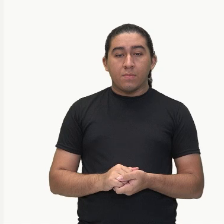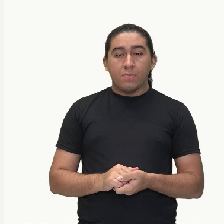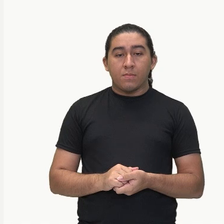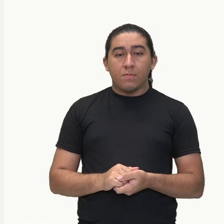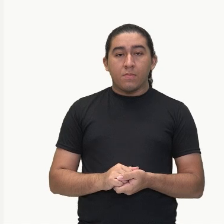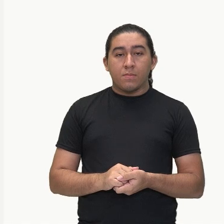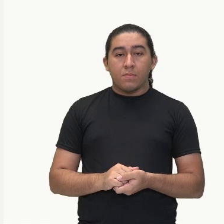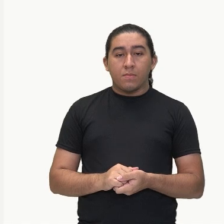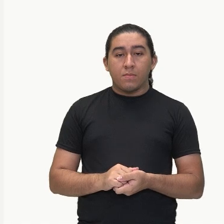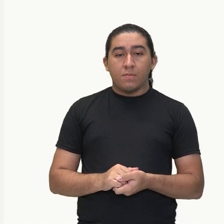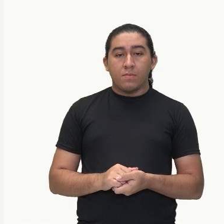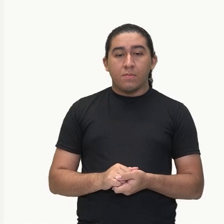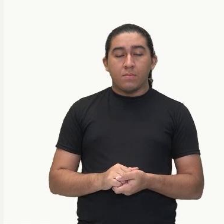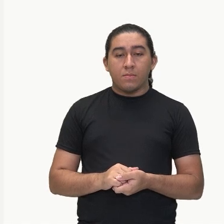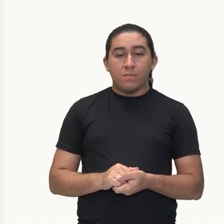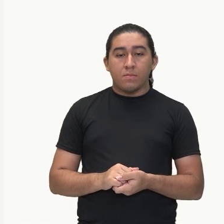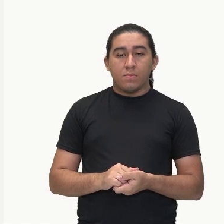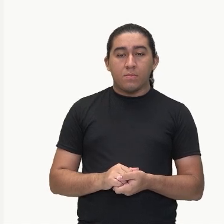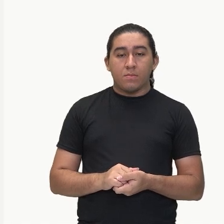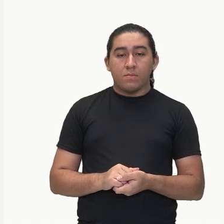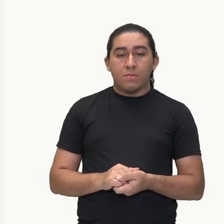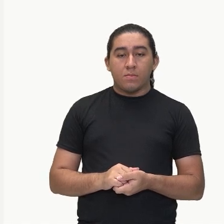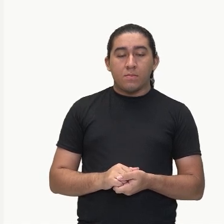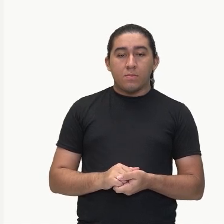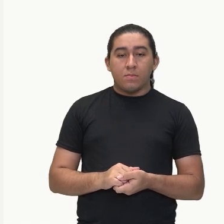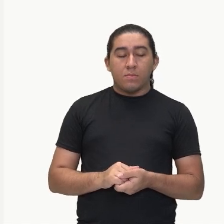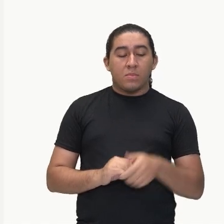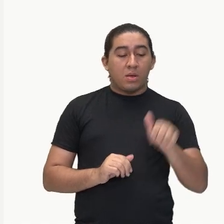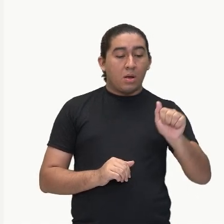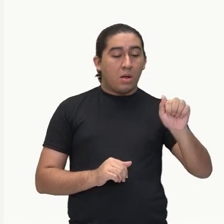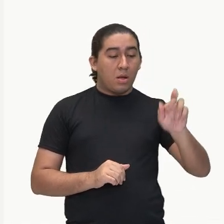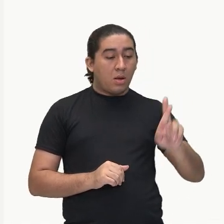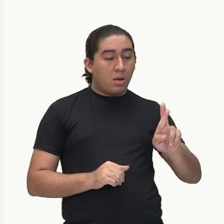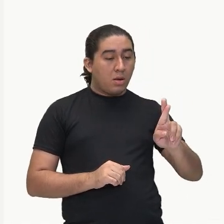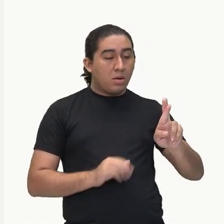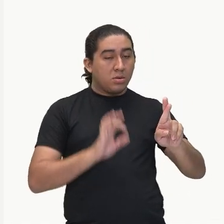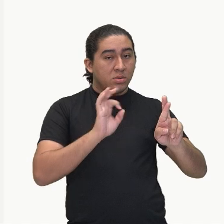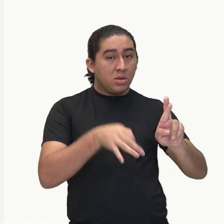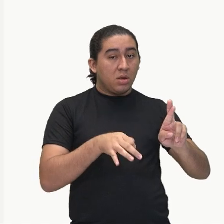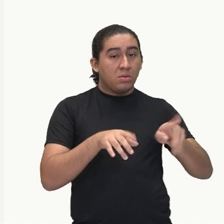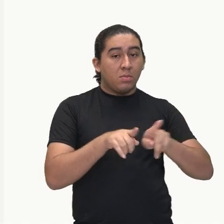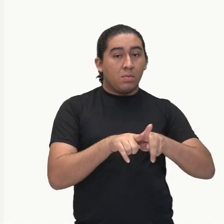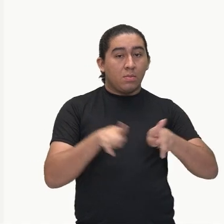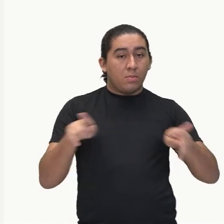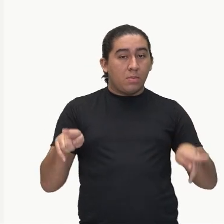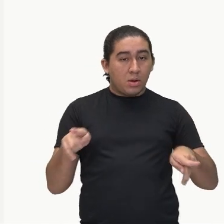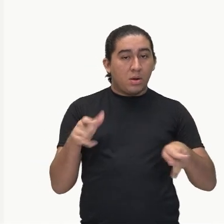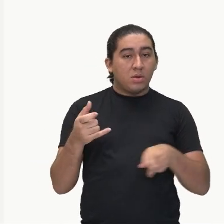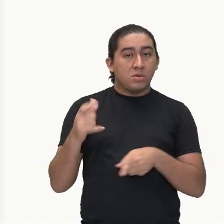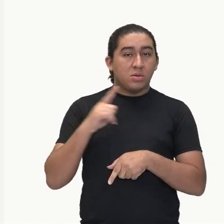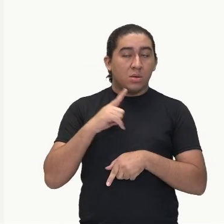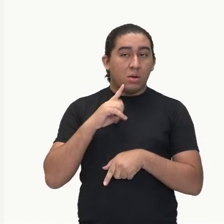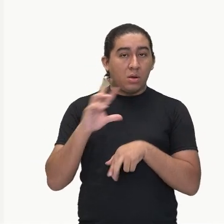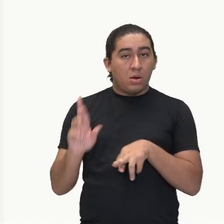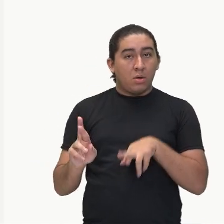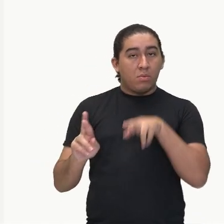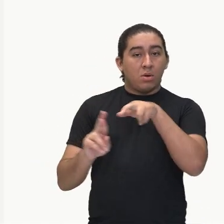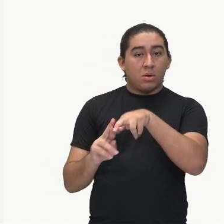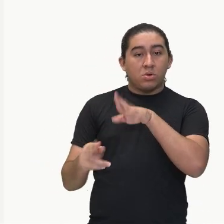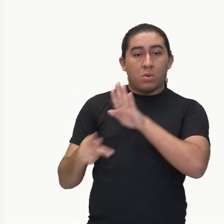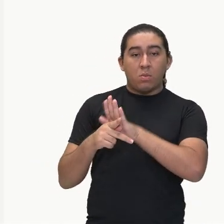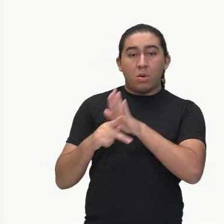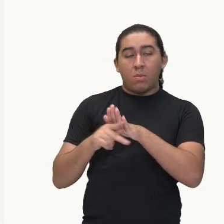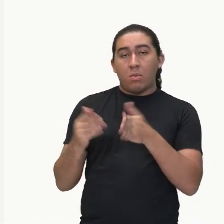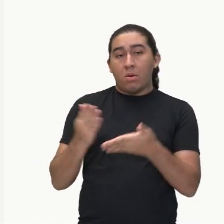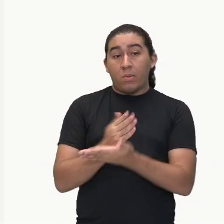chamar é um verbo no infinitivo, termina com ar. Mas aqui ele se relaciona, ele diz respeito a